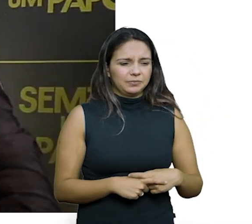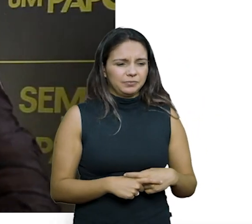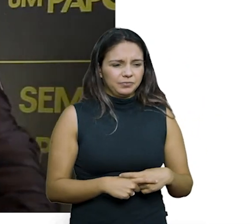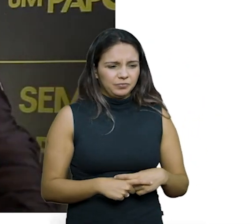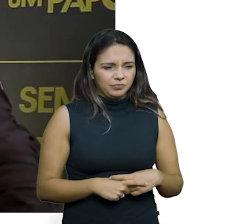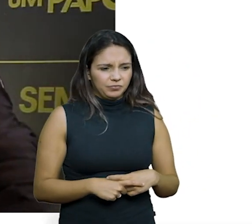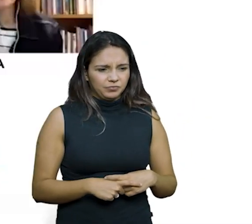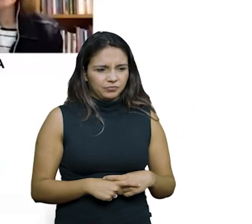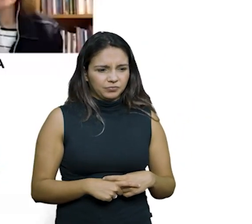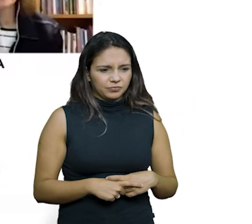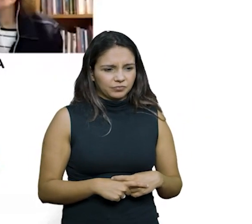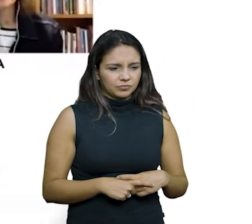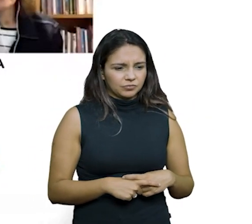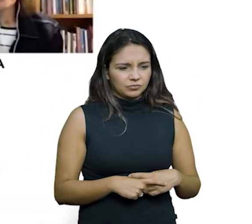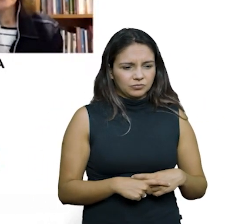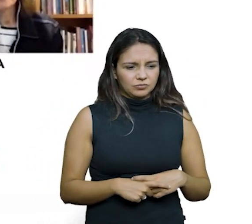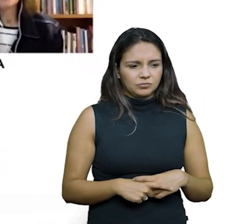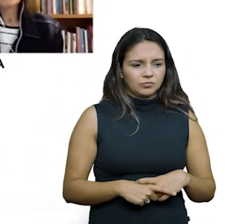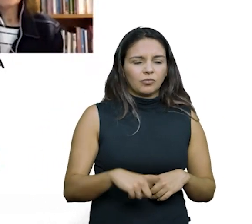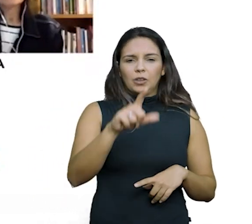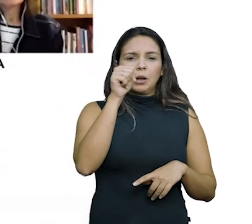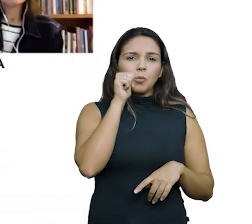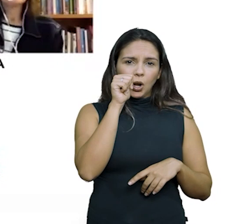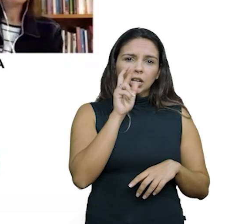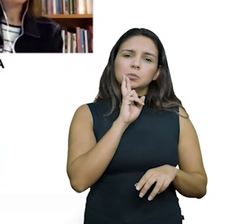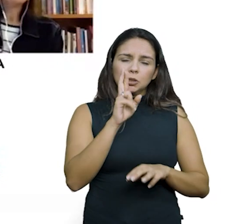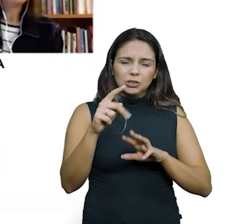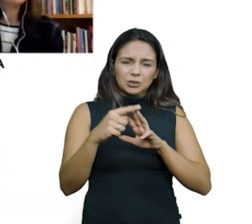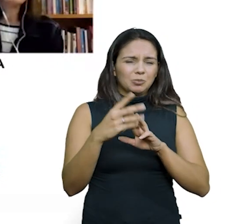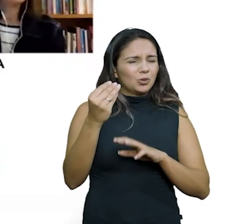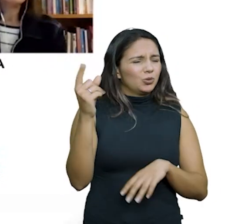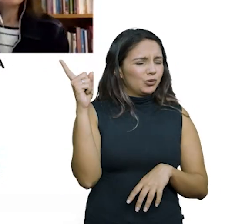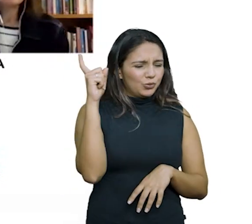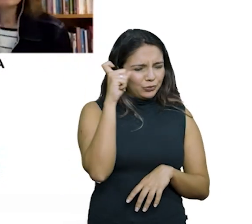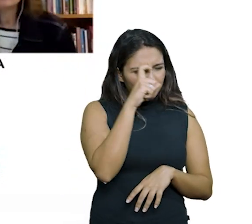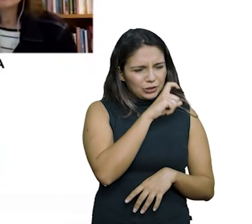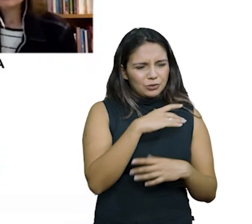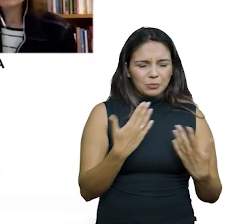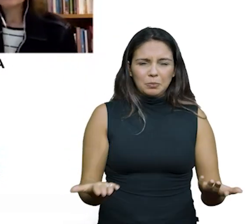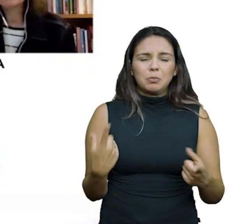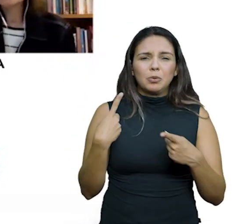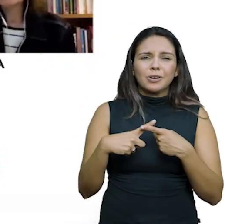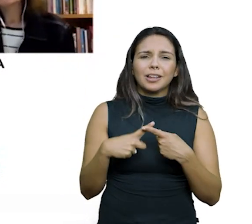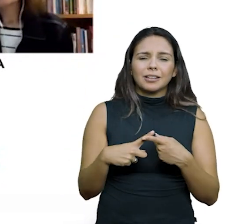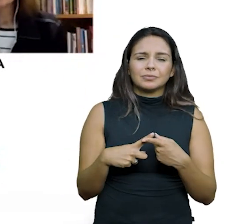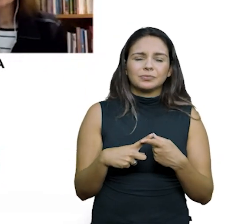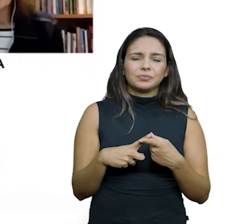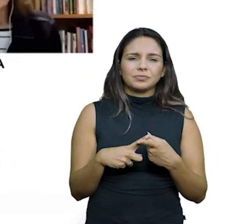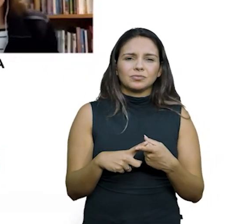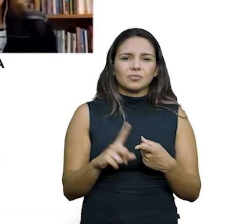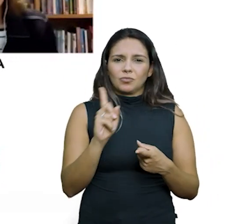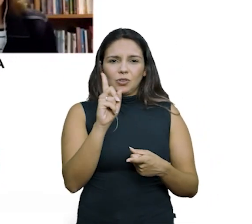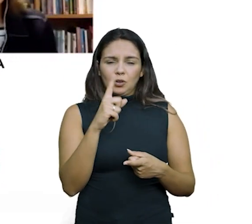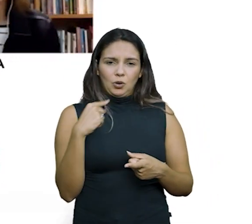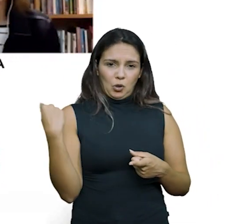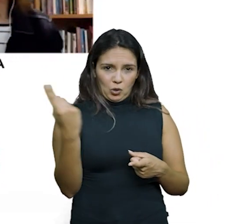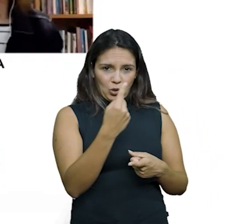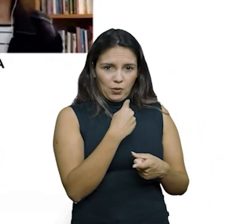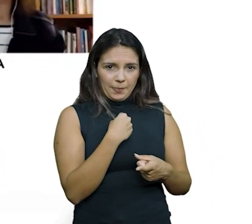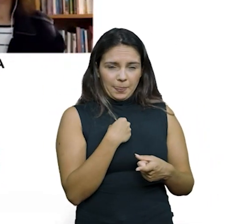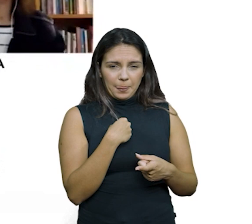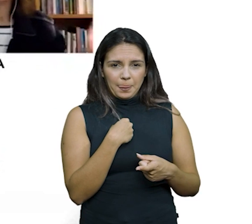entendeu? Você já pensou, como é que você está vendo isso? É uma coisa difícil, né? Porque a gente não